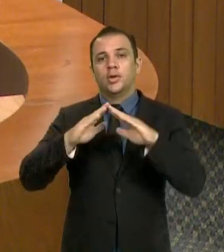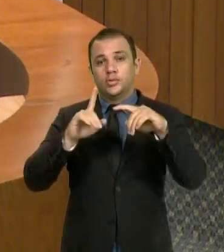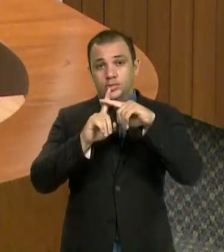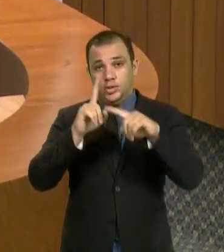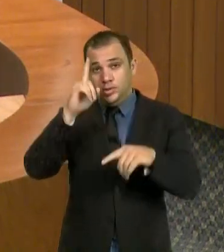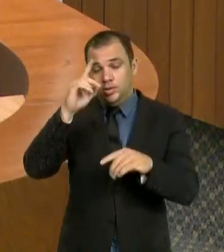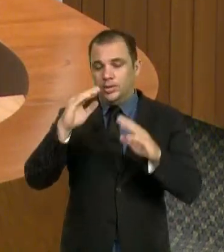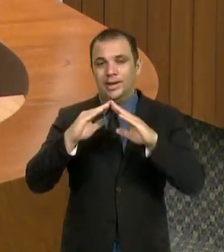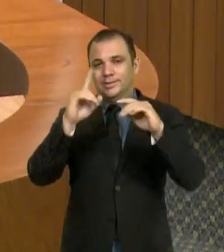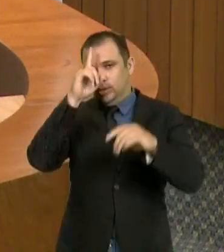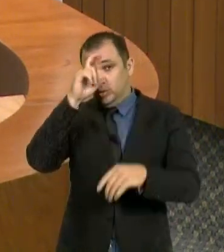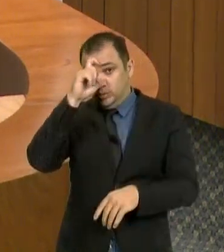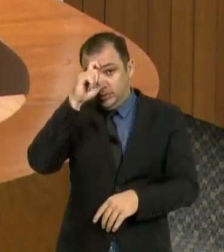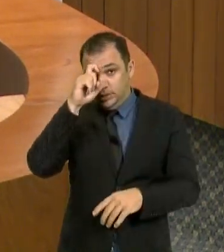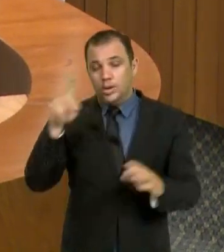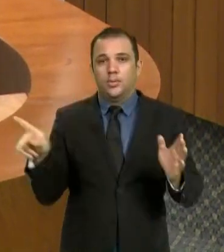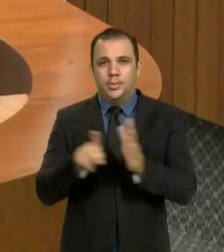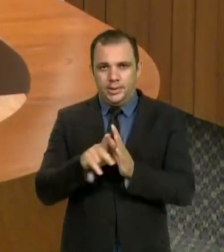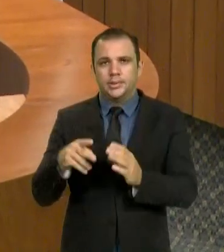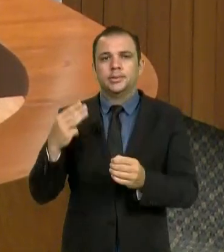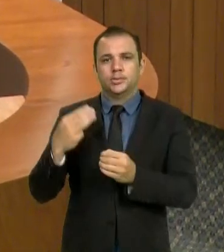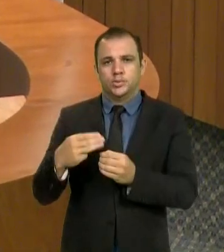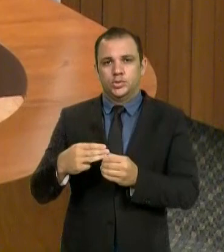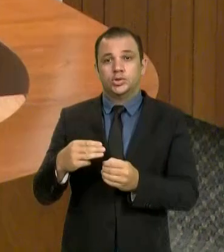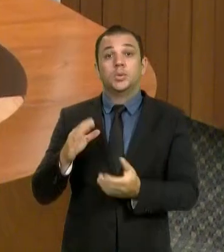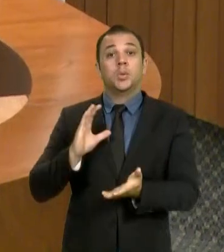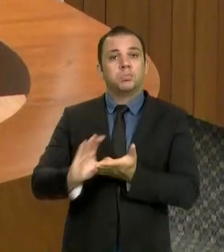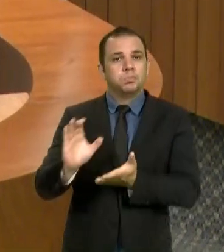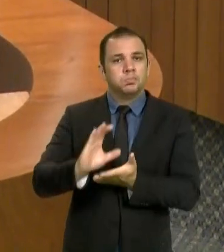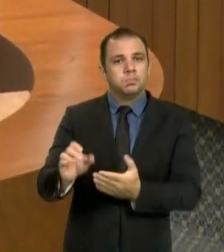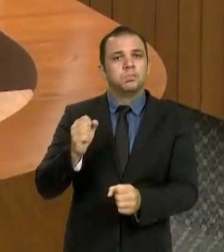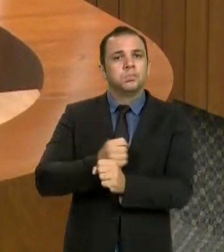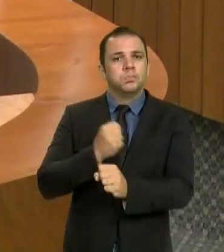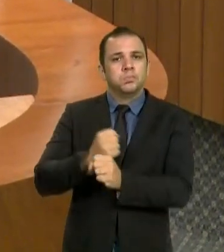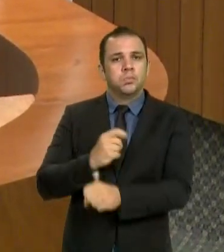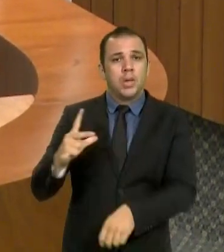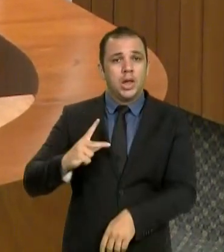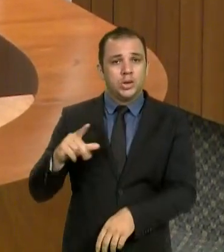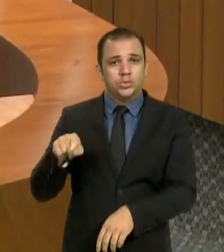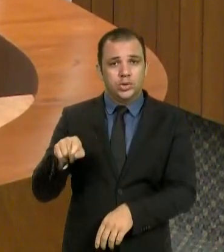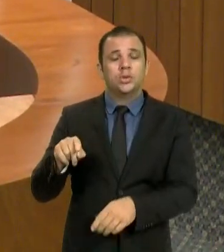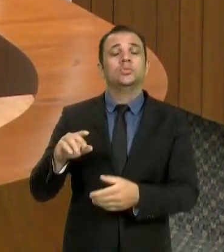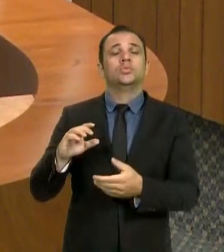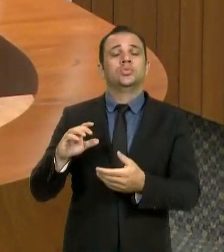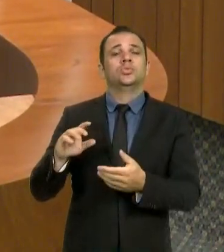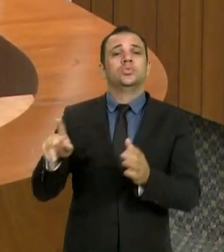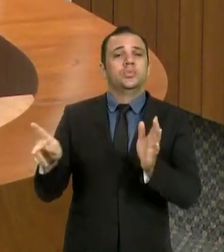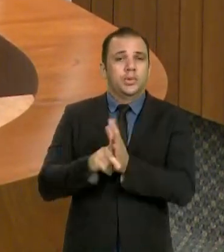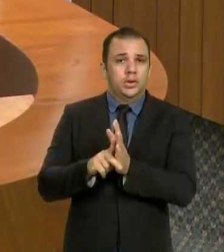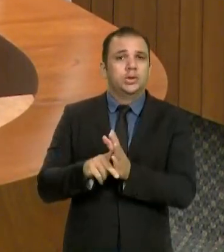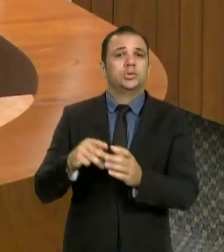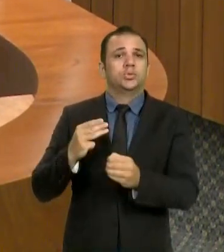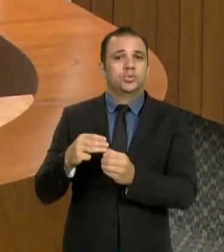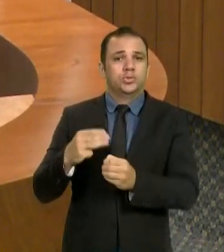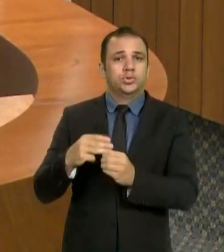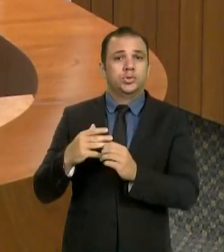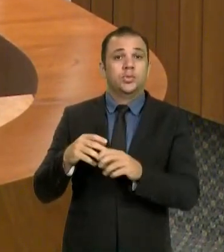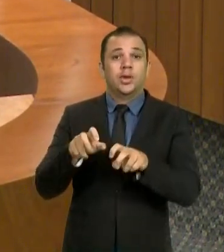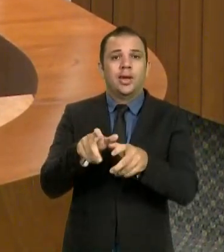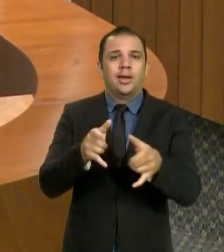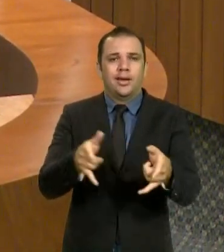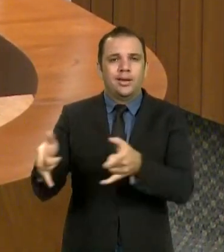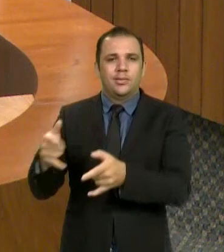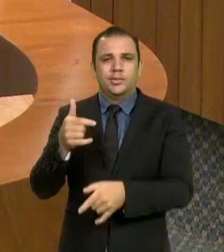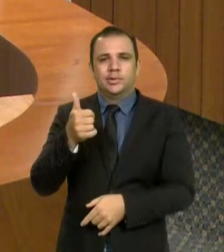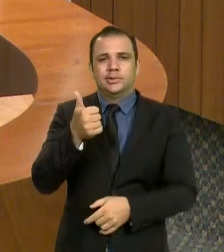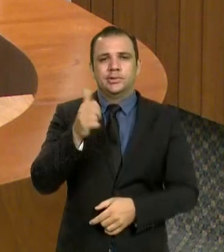com recurso do município, de mais de 50 leitos. Isso é a administração que o doutor Hilton vem fazendo na